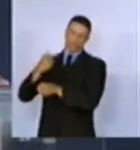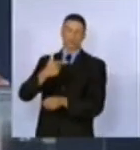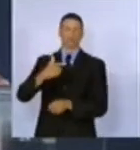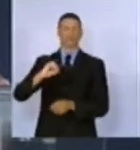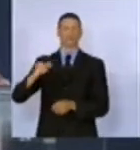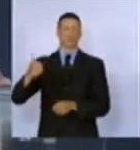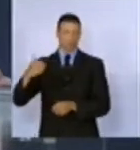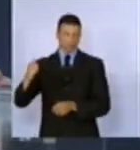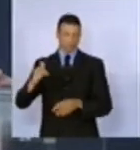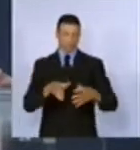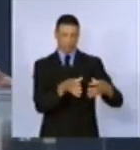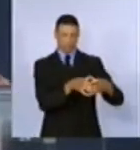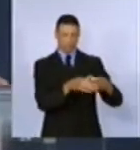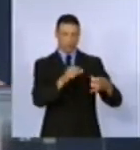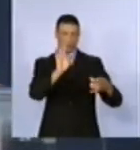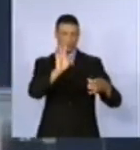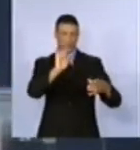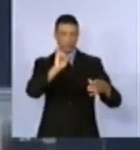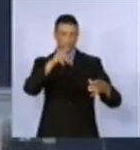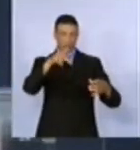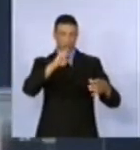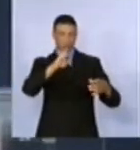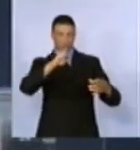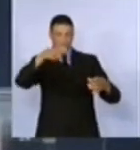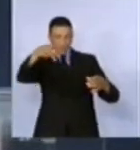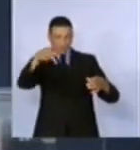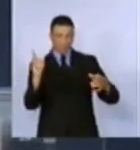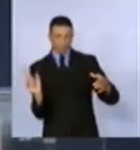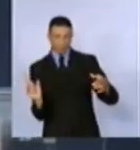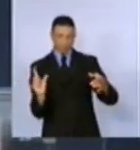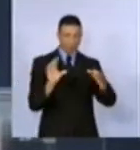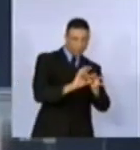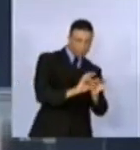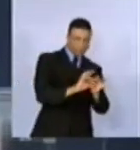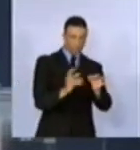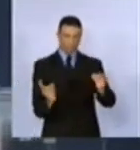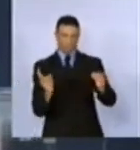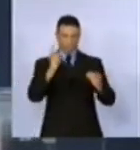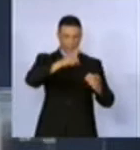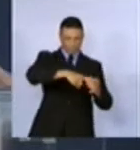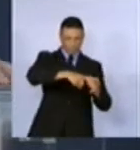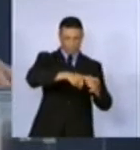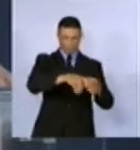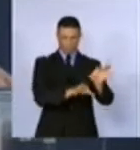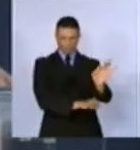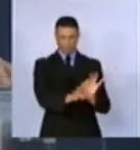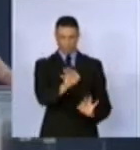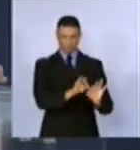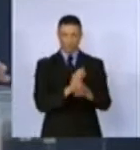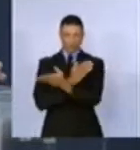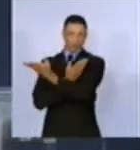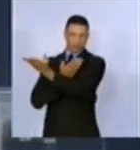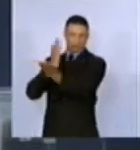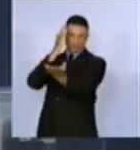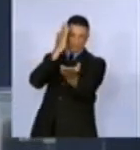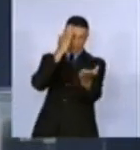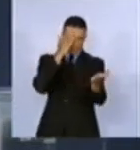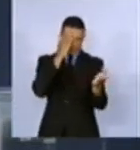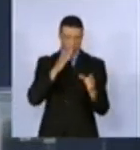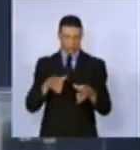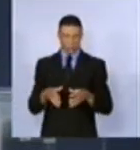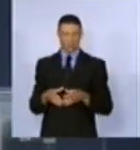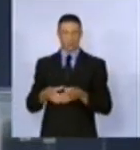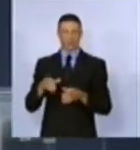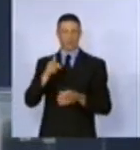com a finep o plano de suporte à inovação no setor sucroenergético boa parte aqui do Senhor te conhece o chamado